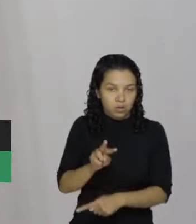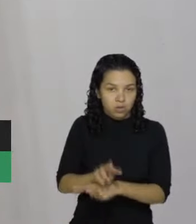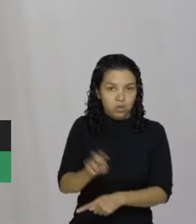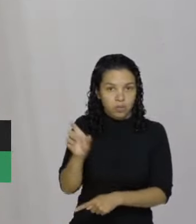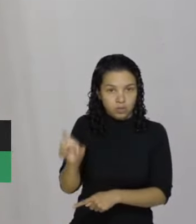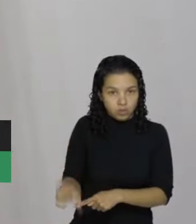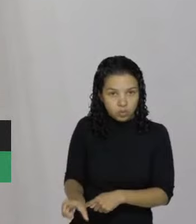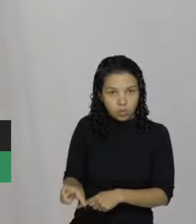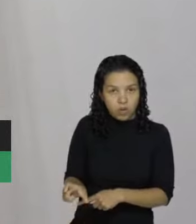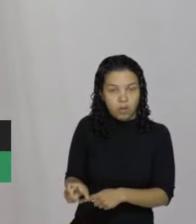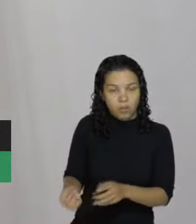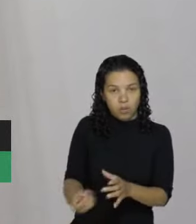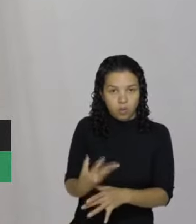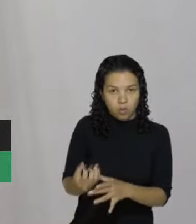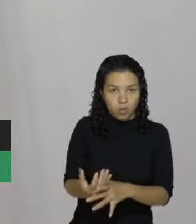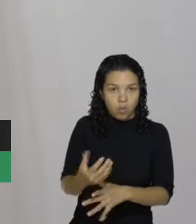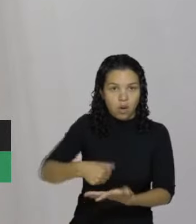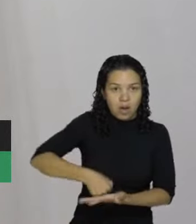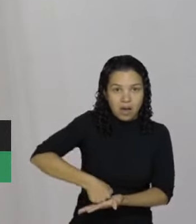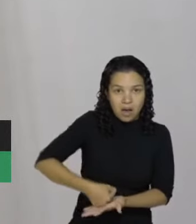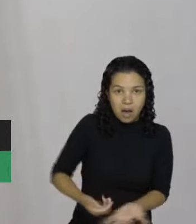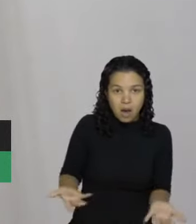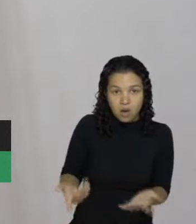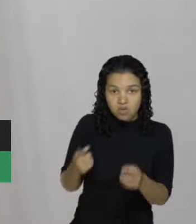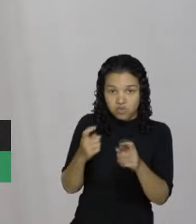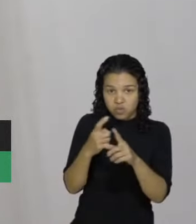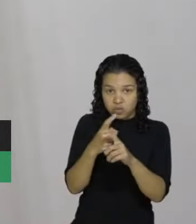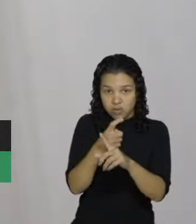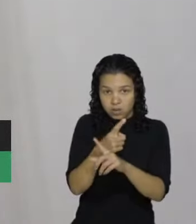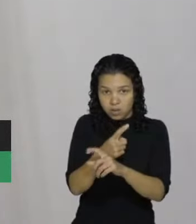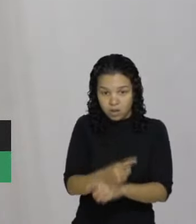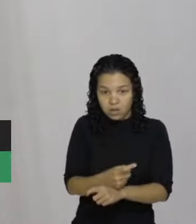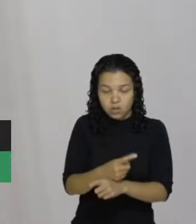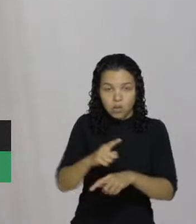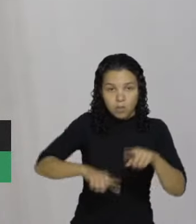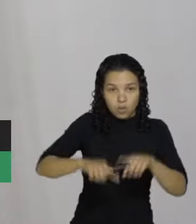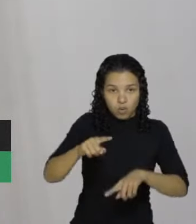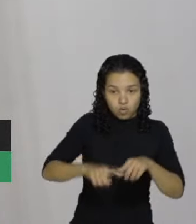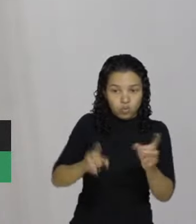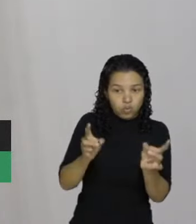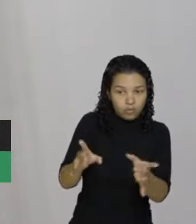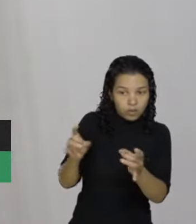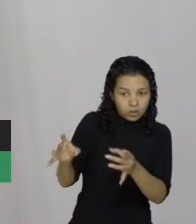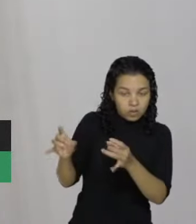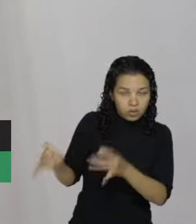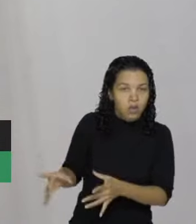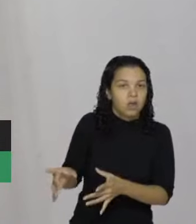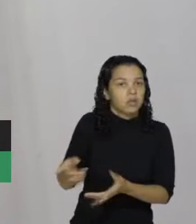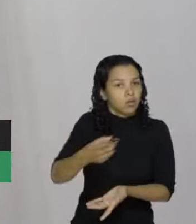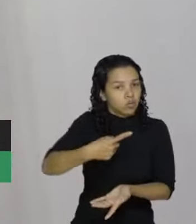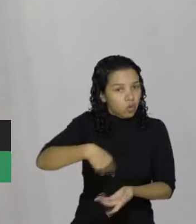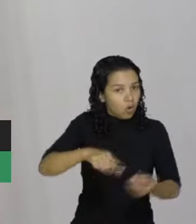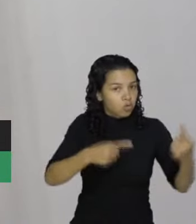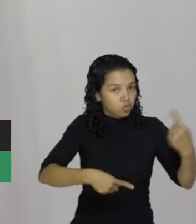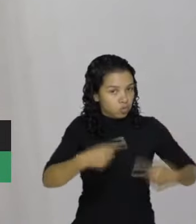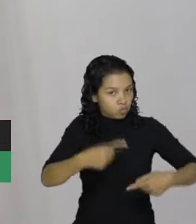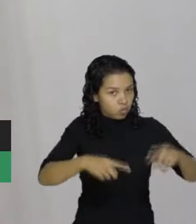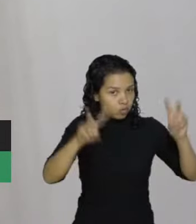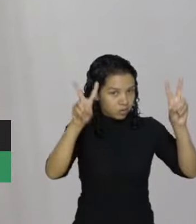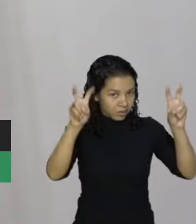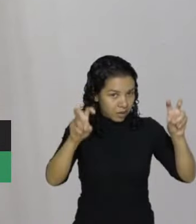alho catarinense, que agora tem a dificuldade de colocar o seu produto no mercado. Nós já discutimos esses temas com relação